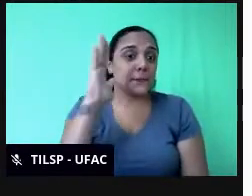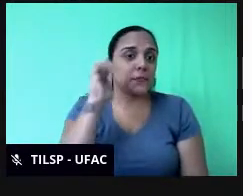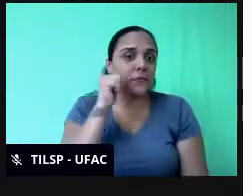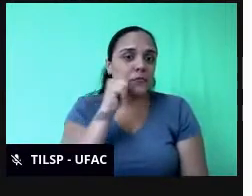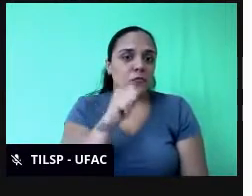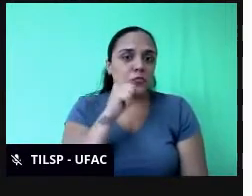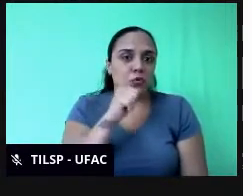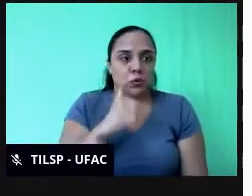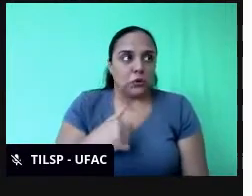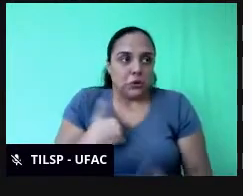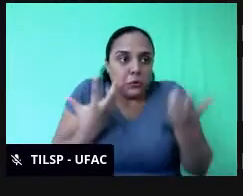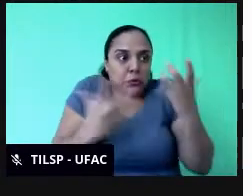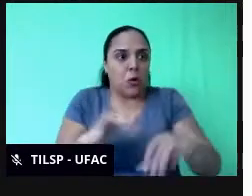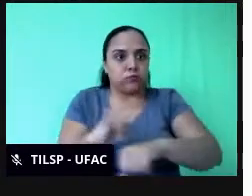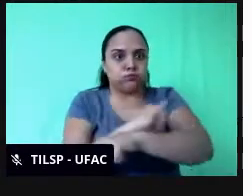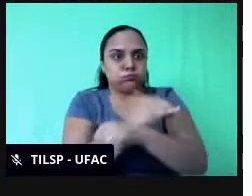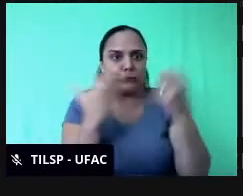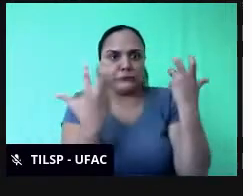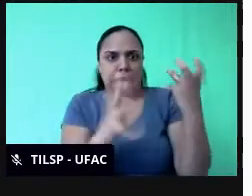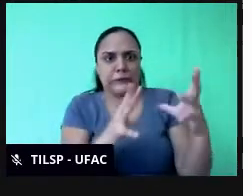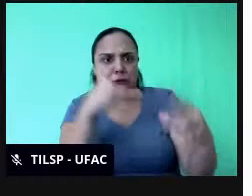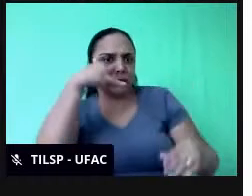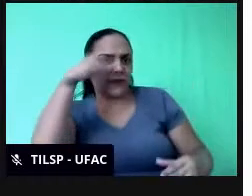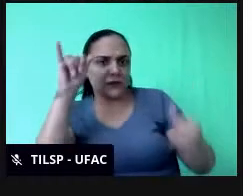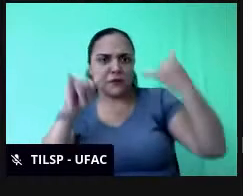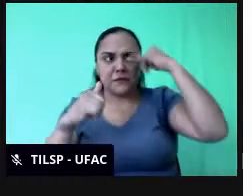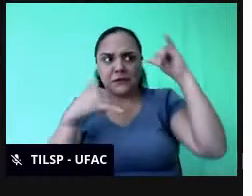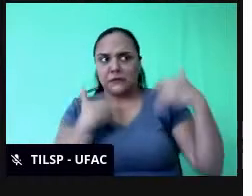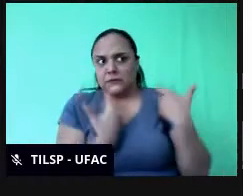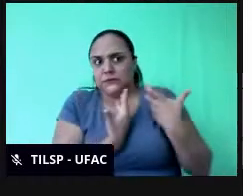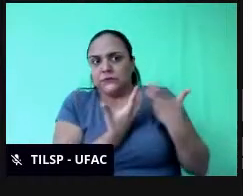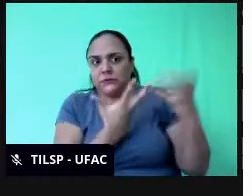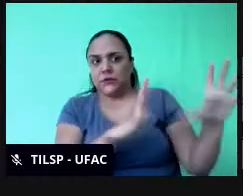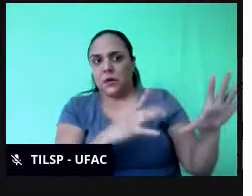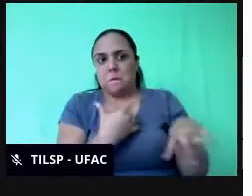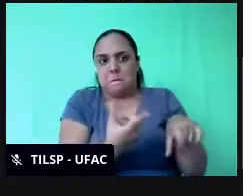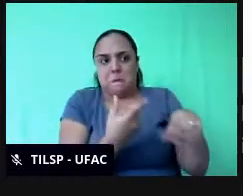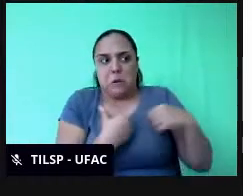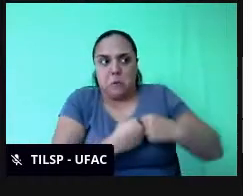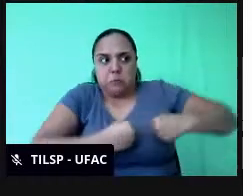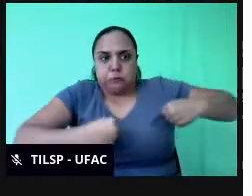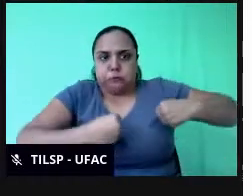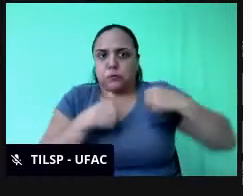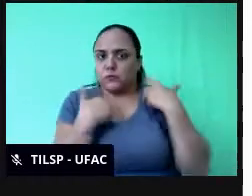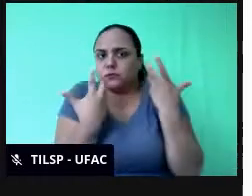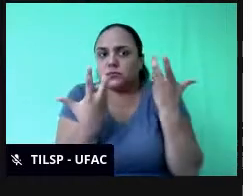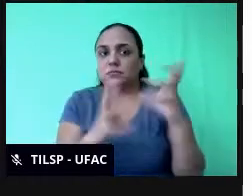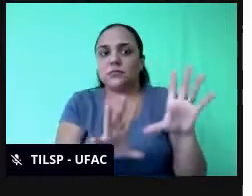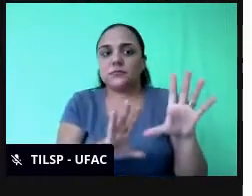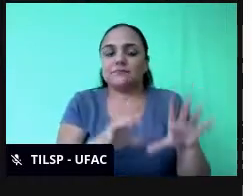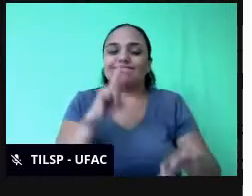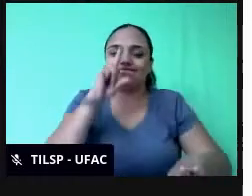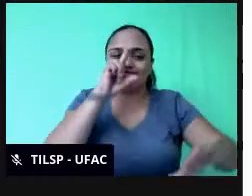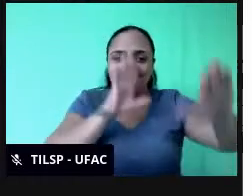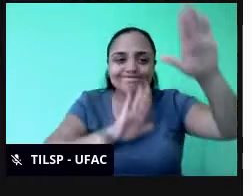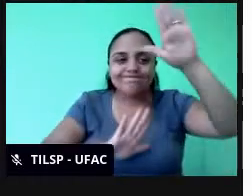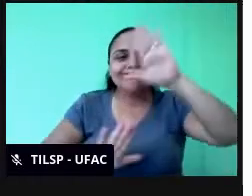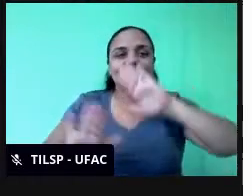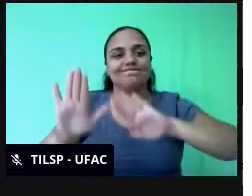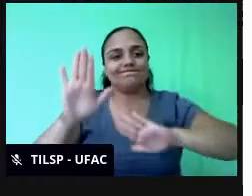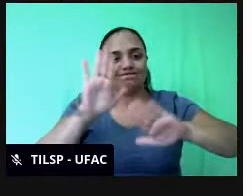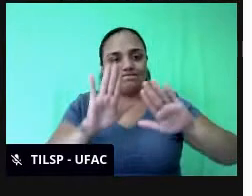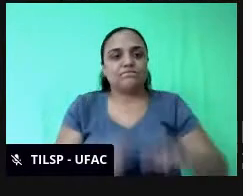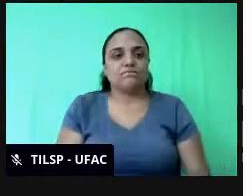de gordura e evitam ingerir alimentos fontes de gordura. Isso traz graves consequências